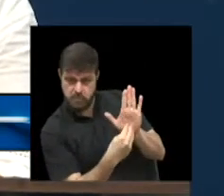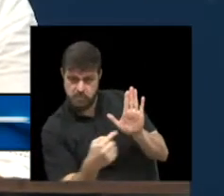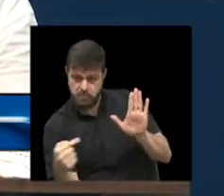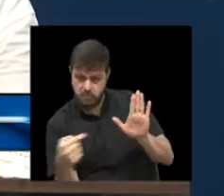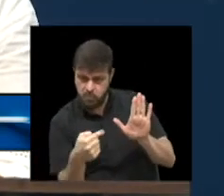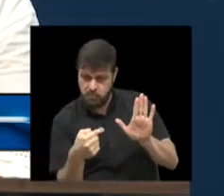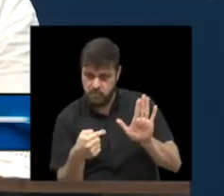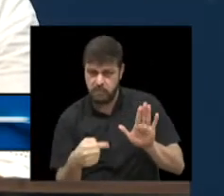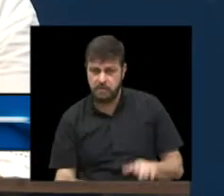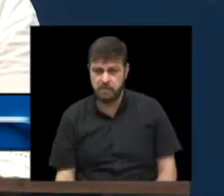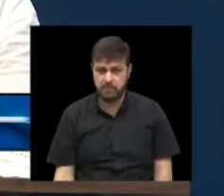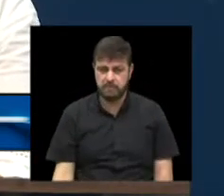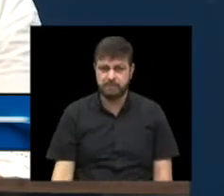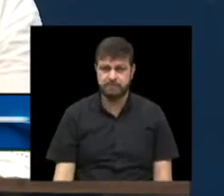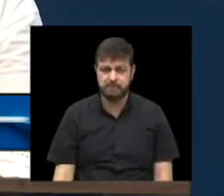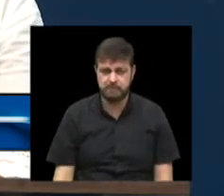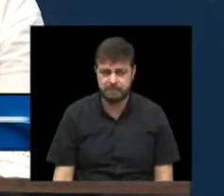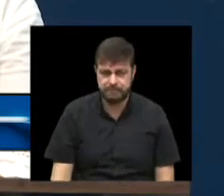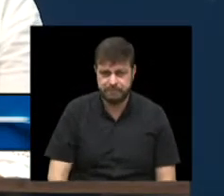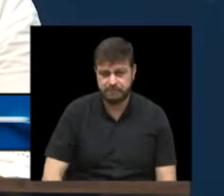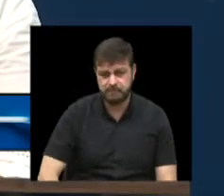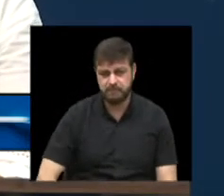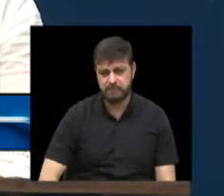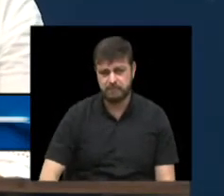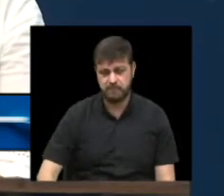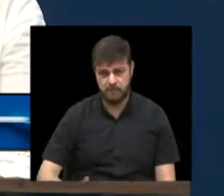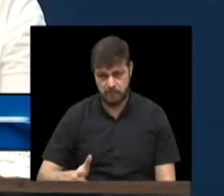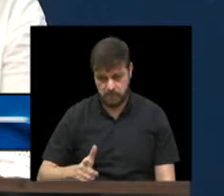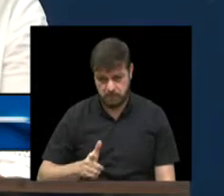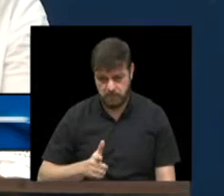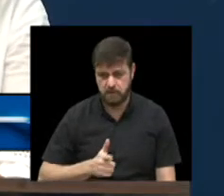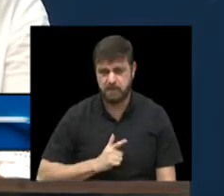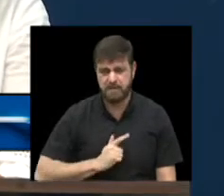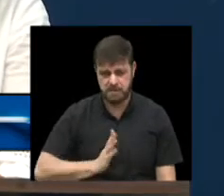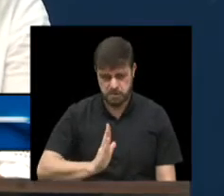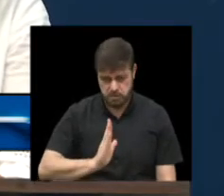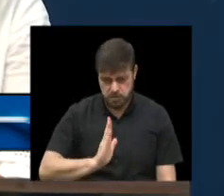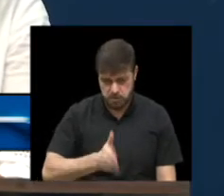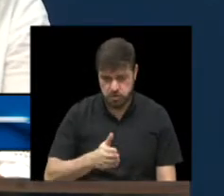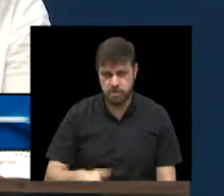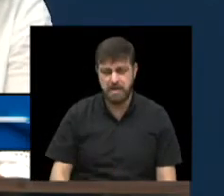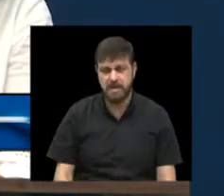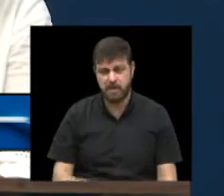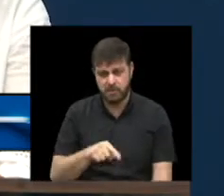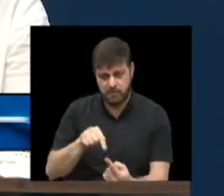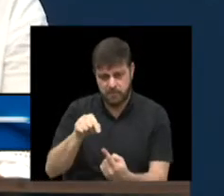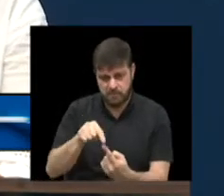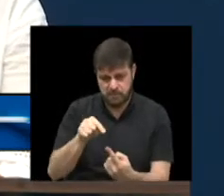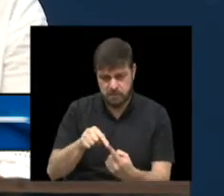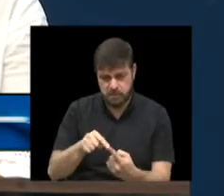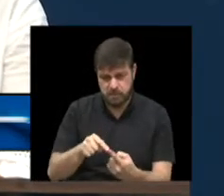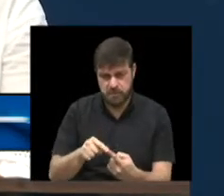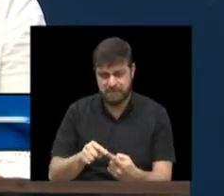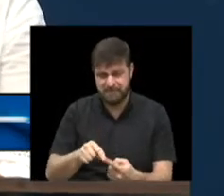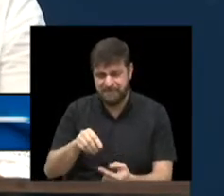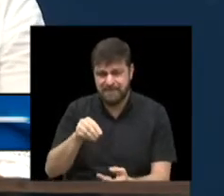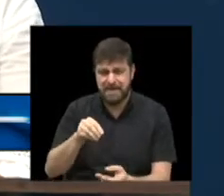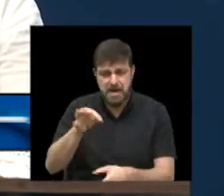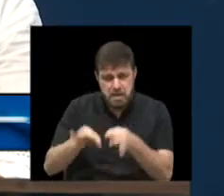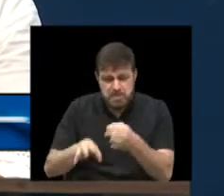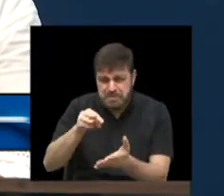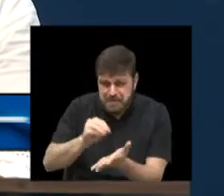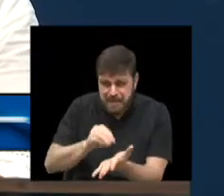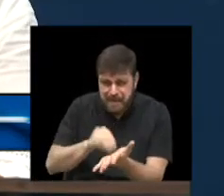na lei do município, incluindo a diretriz do combate à injustiça social, o combate